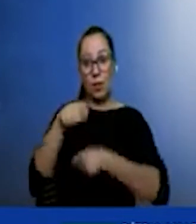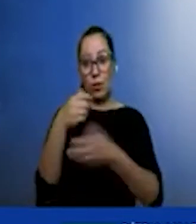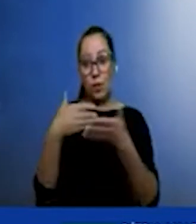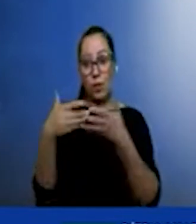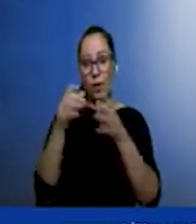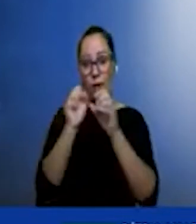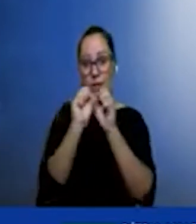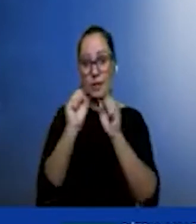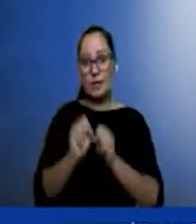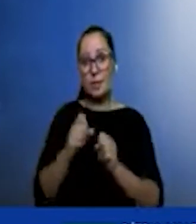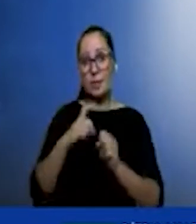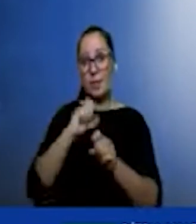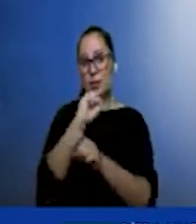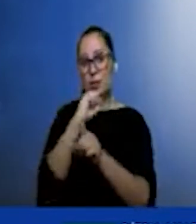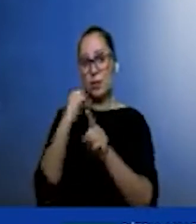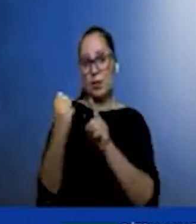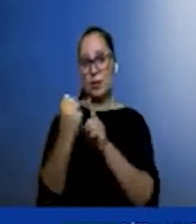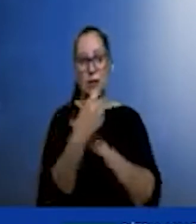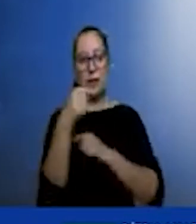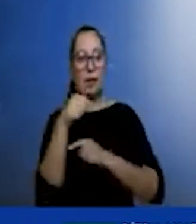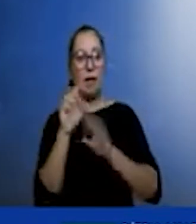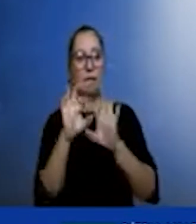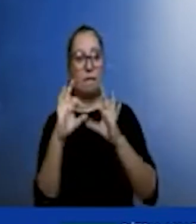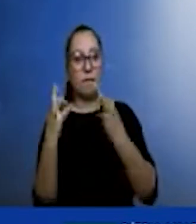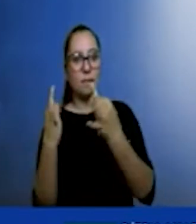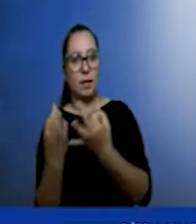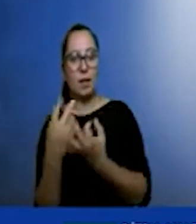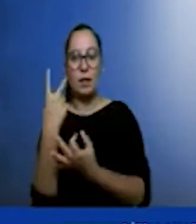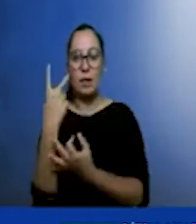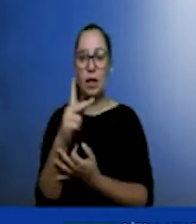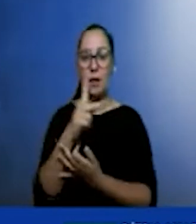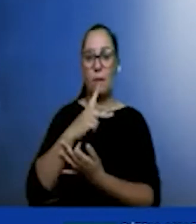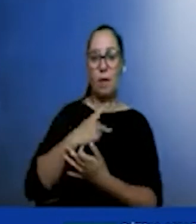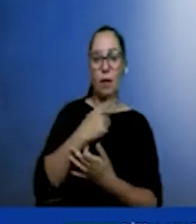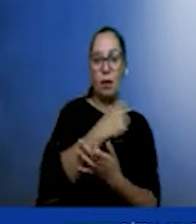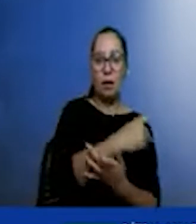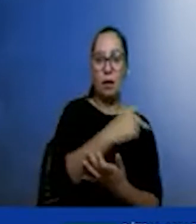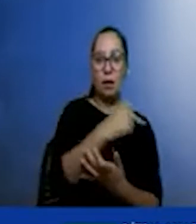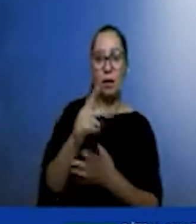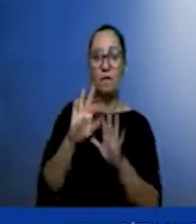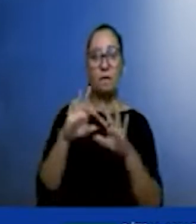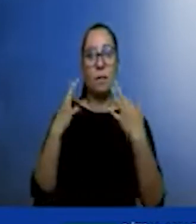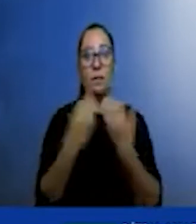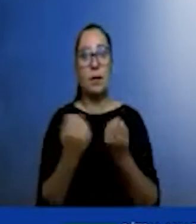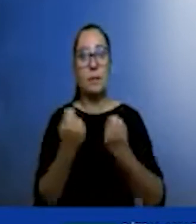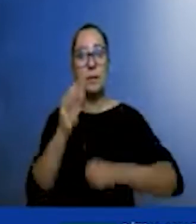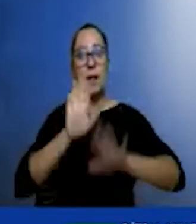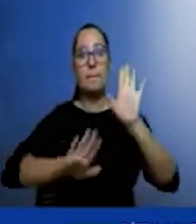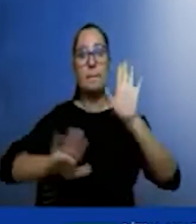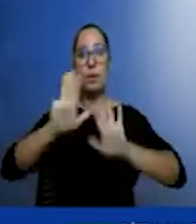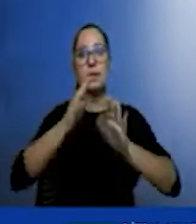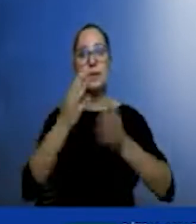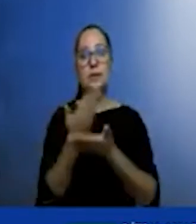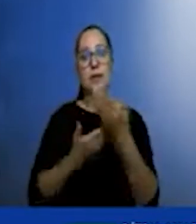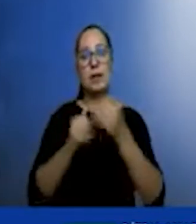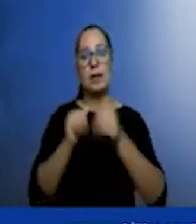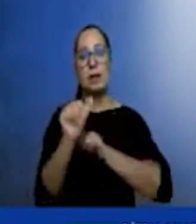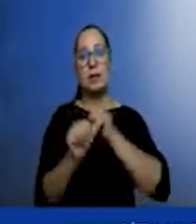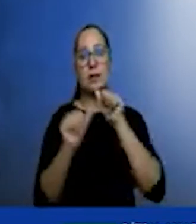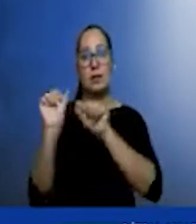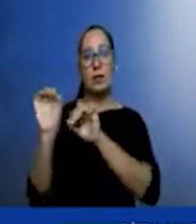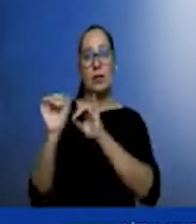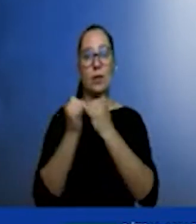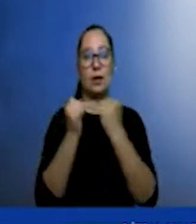existe a sociedade, existe a sua família, existe a minha família, existe a família da Paula, que precisa ser protegida nessa transição energética que tem que